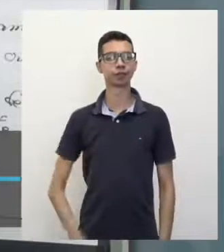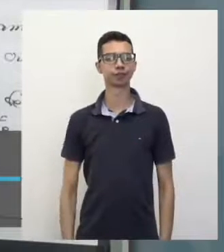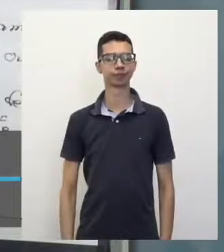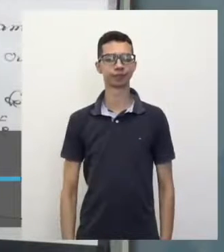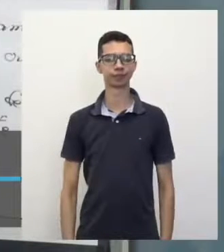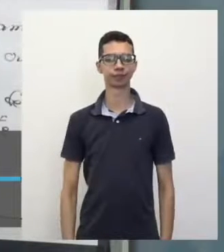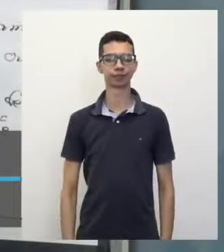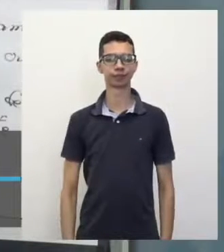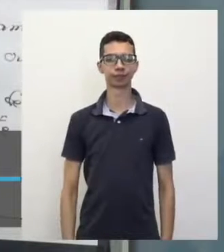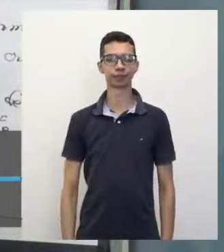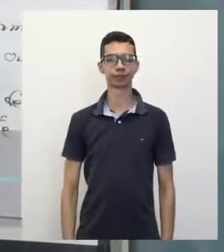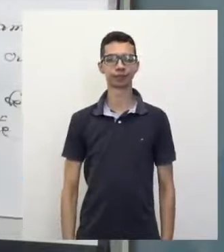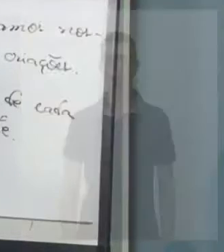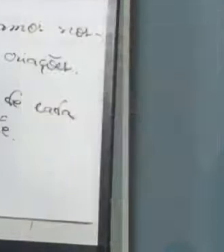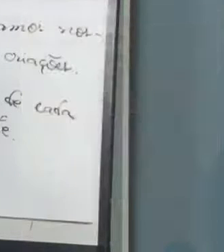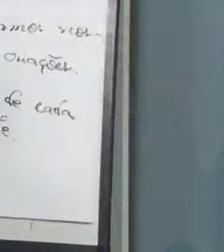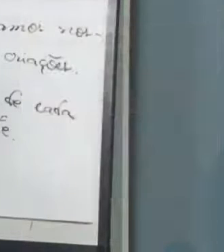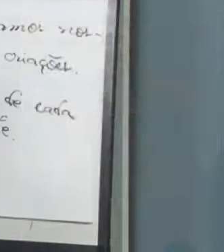já.